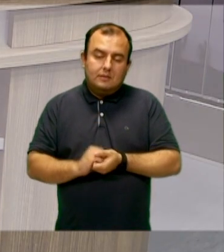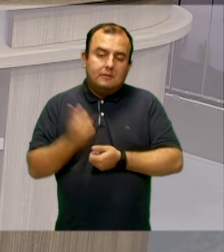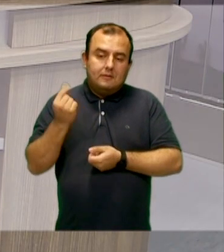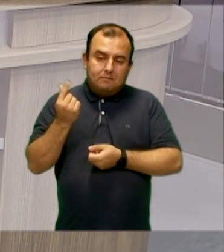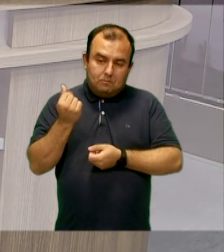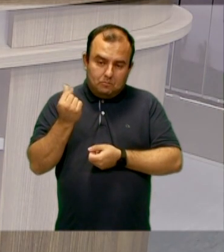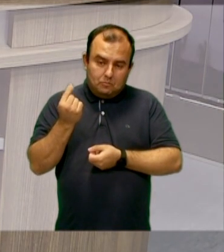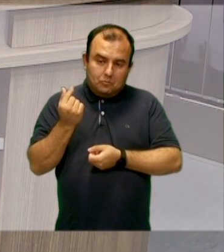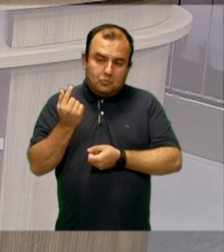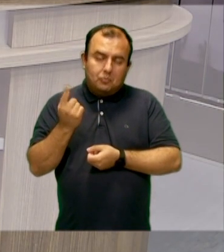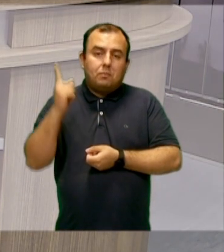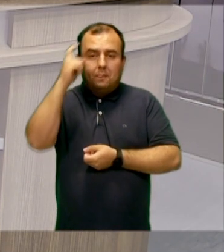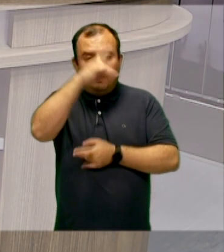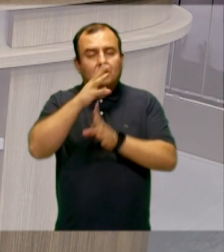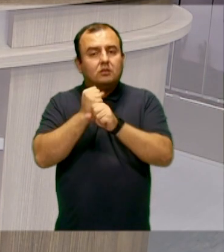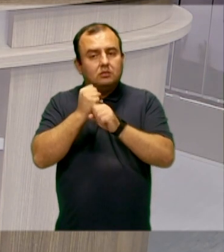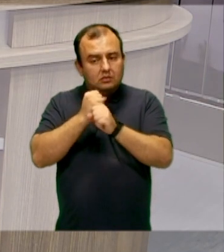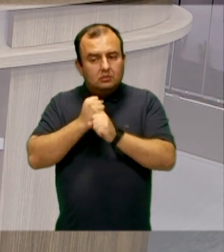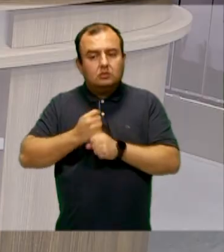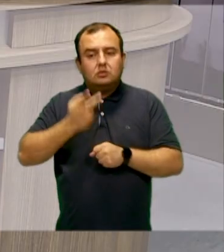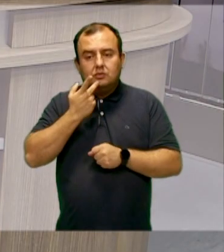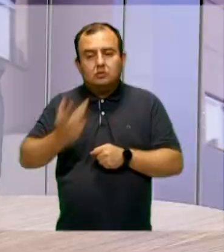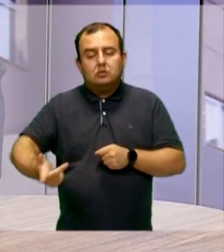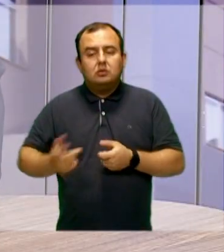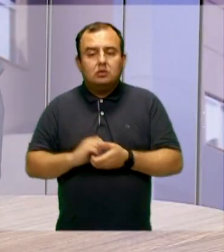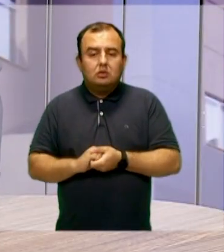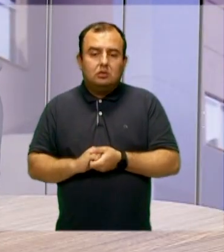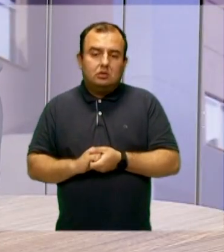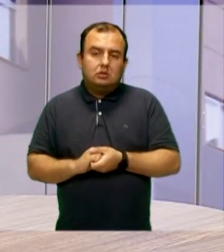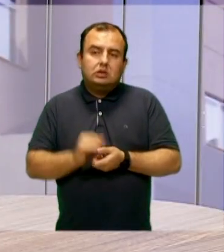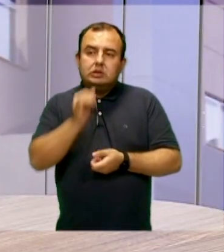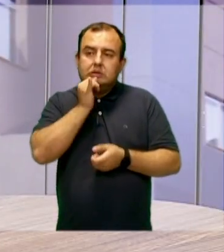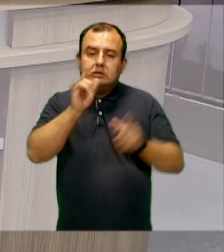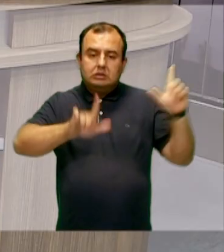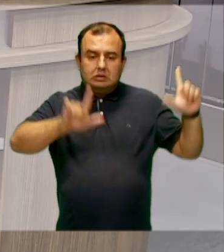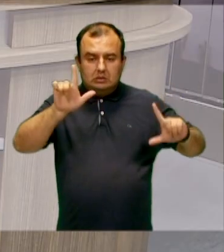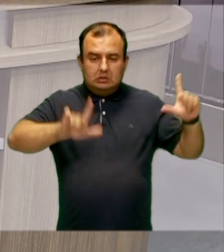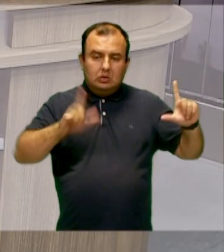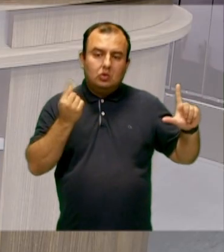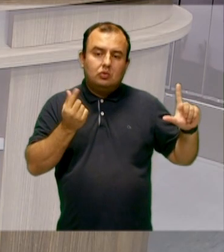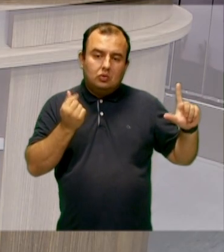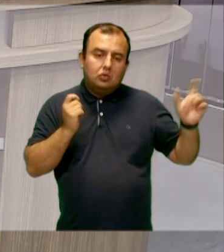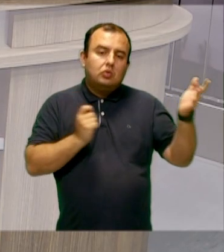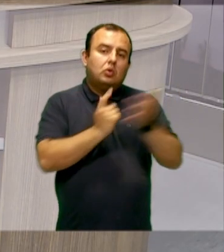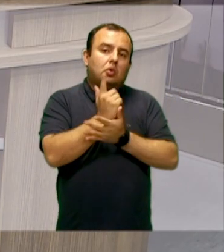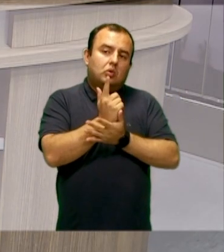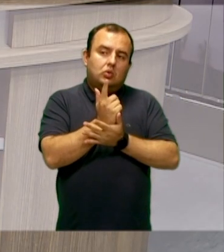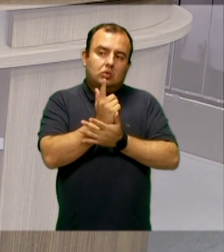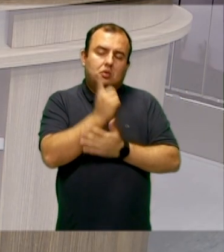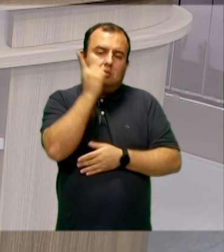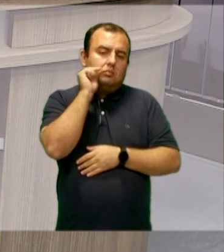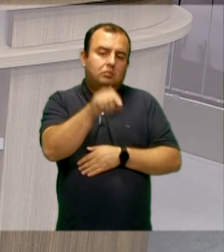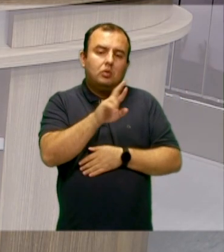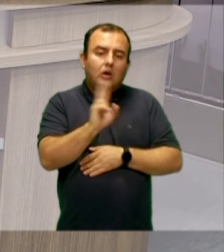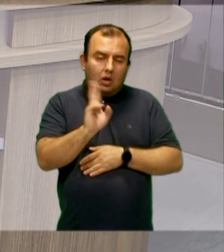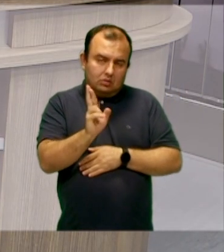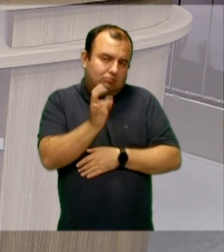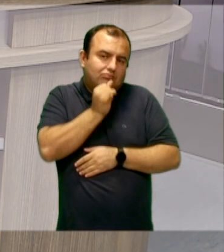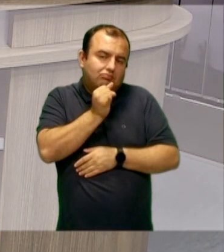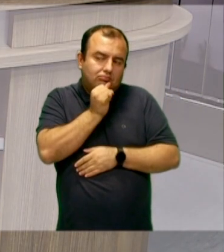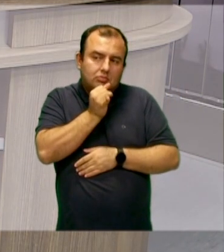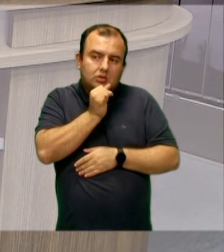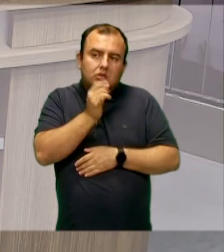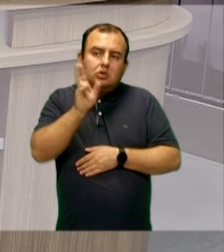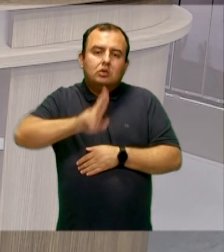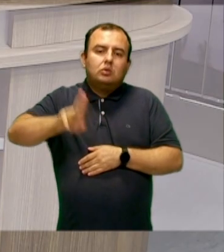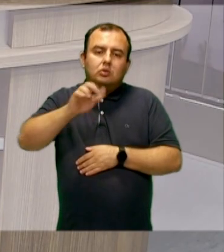valor monetário disso é difícil calcular. Quando a gente está falando de bens, vamos usar exemplo essa TV. Essa TV tem um valor quando foi comprada. R$1.000, vamos dar um exemplo aqui. Isso